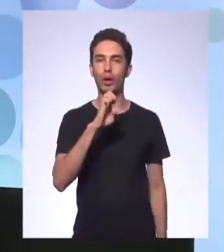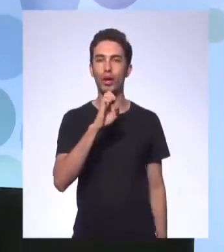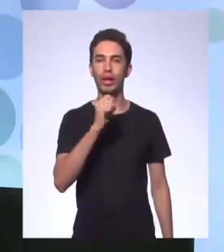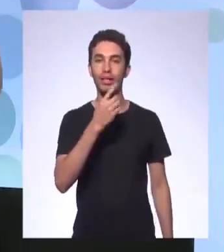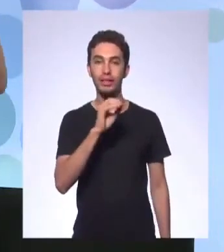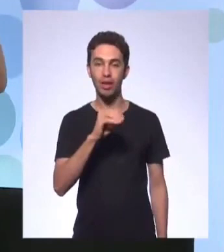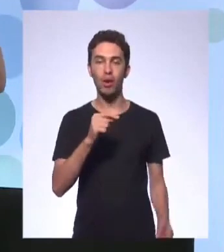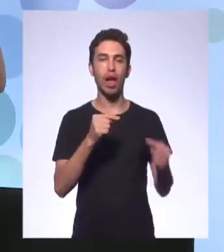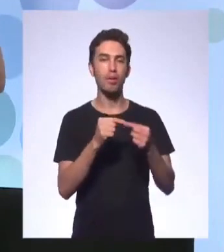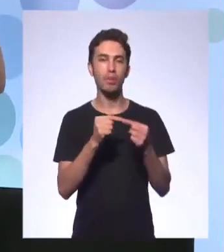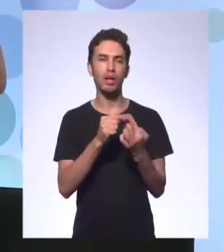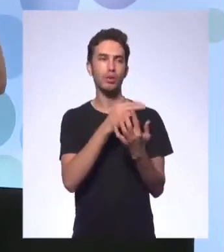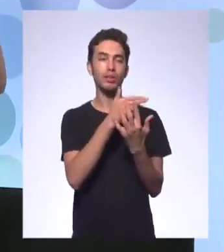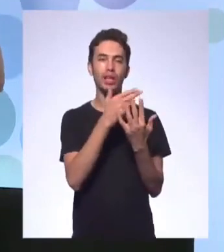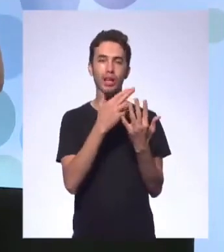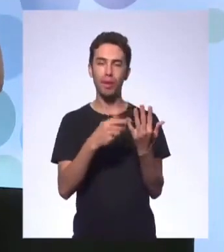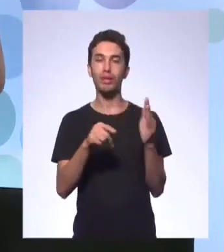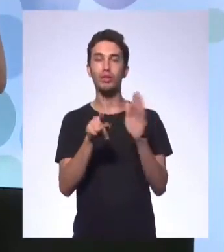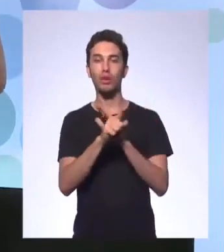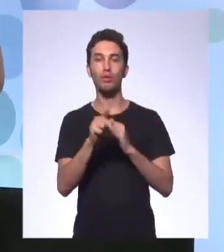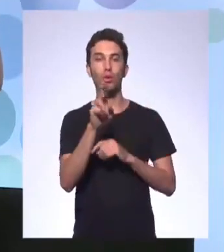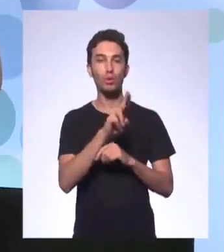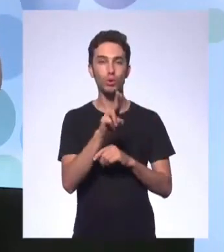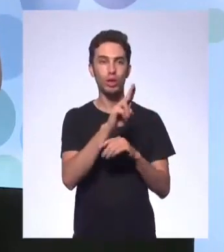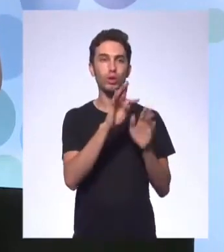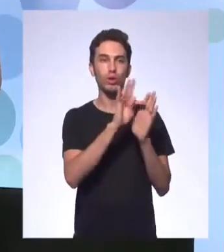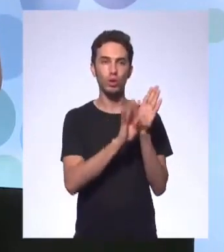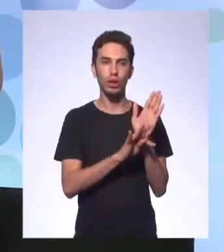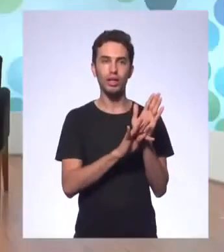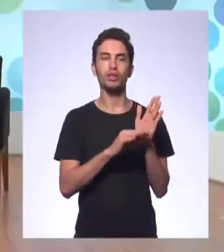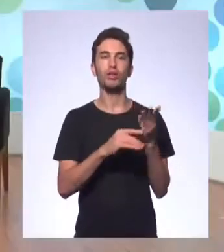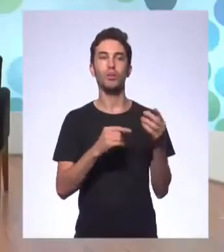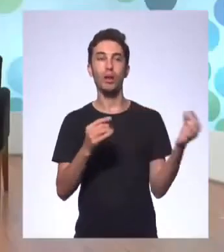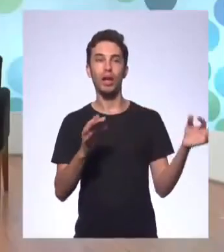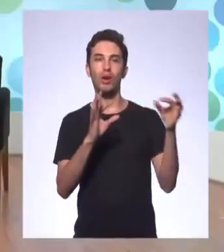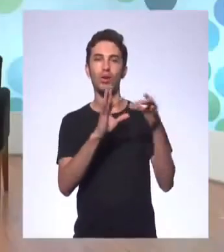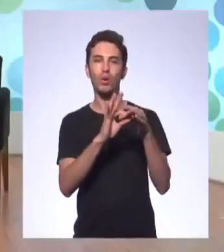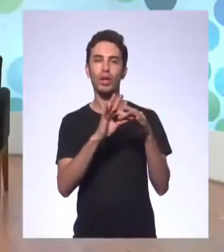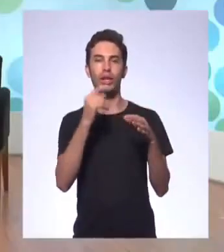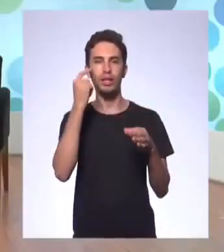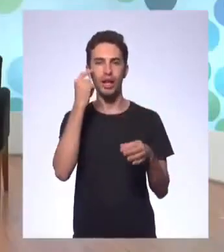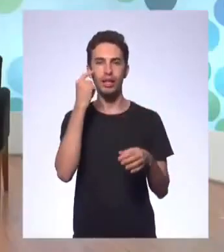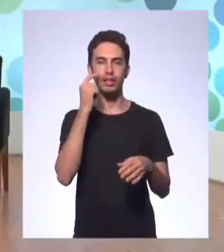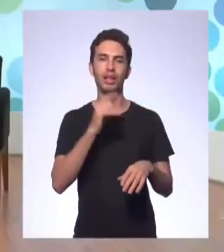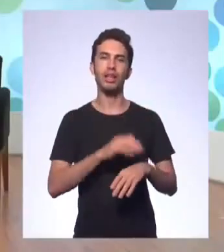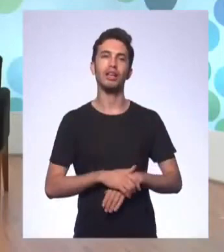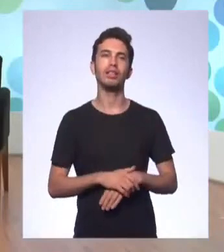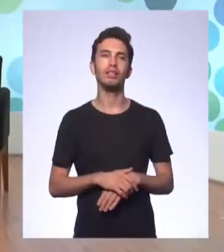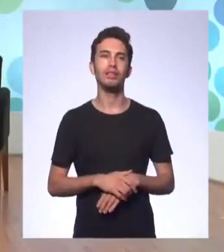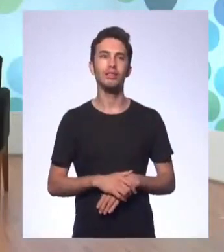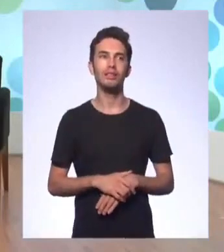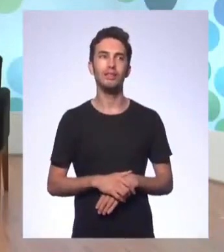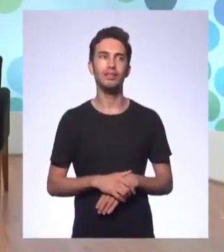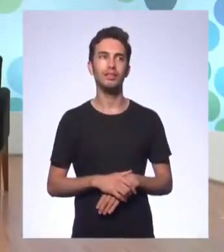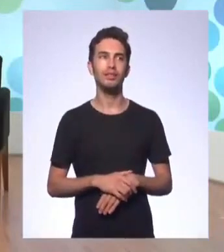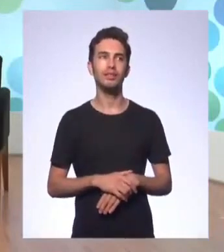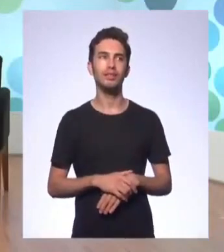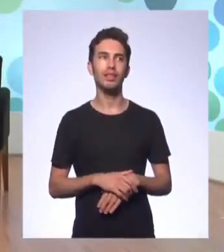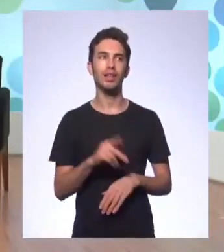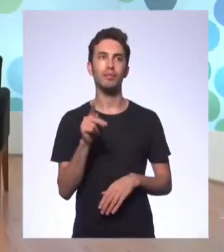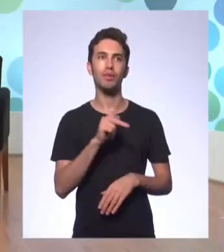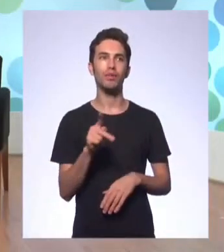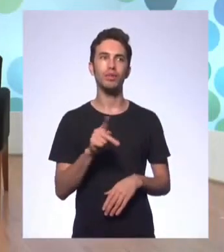uma ideia com outra ideia. Beleza? Já posso passar para a próxima manchete? Ou tem algum comentário aí, prof? Olha, a